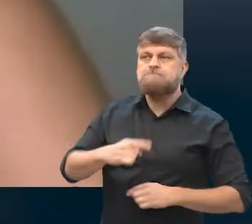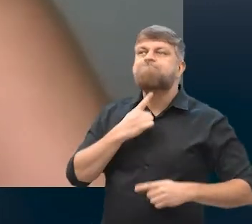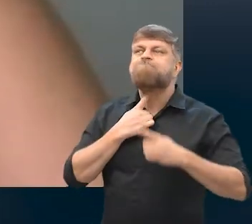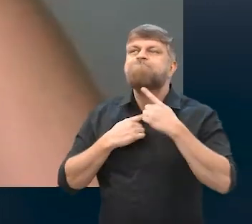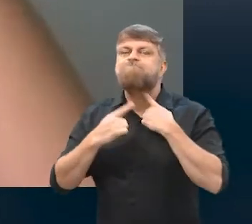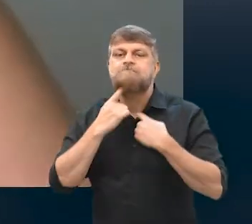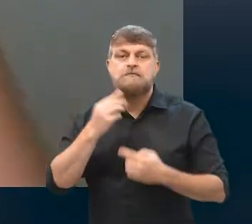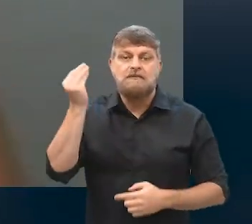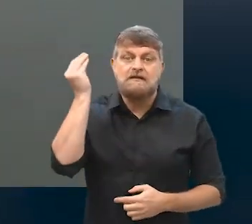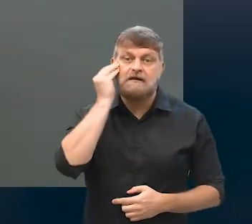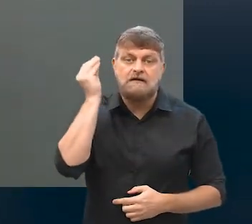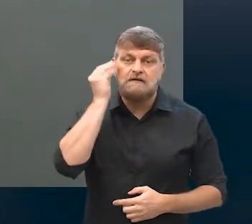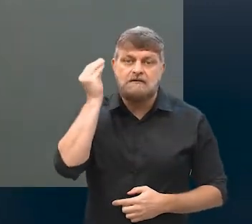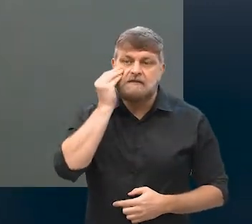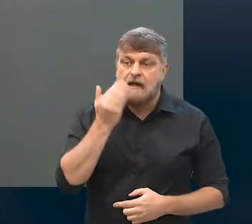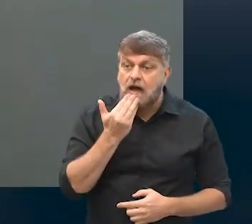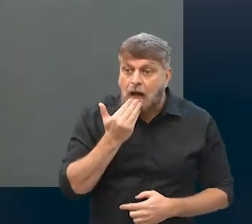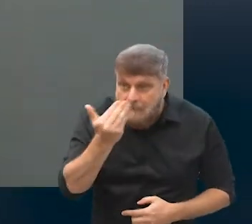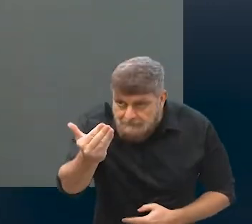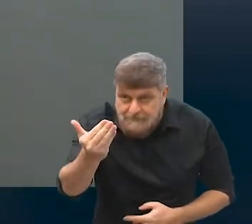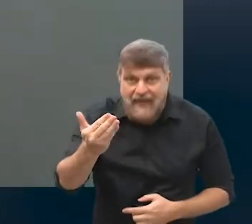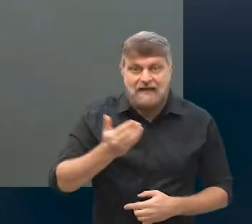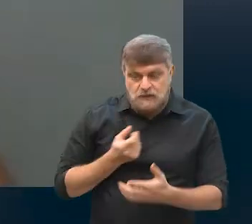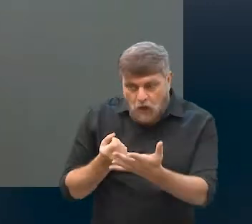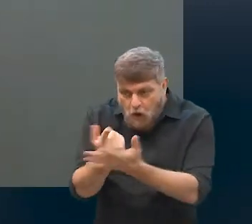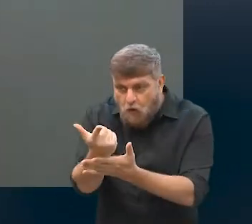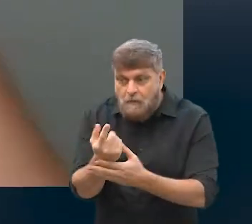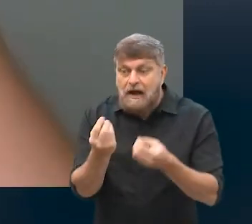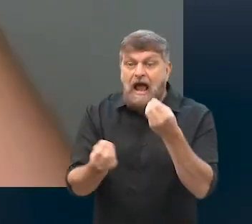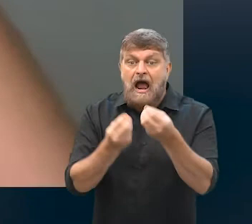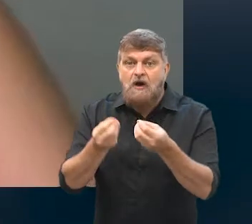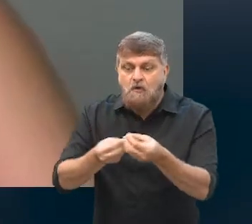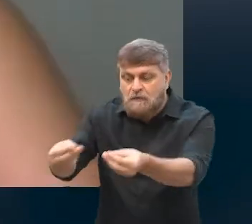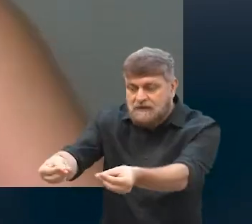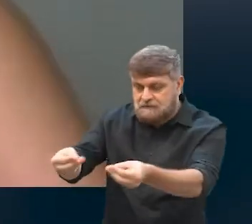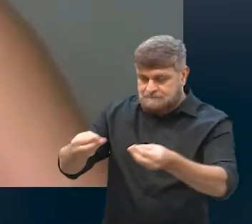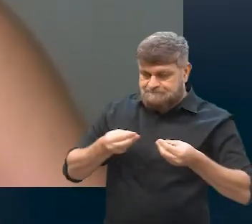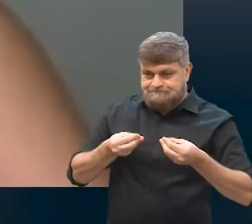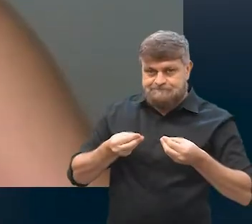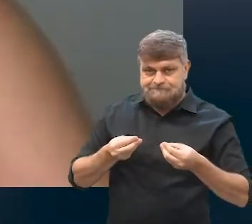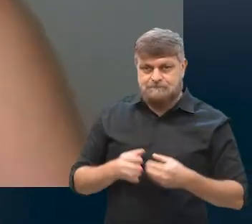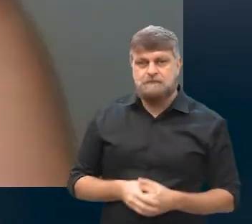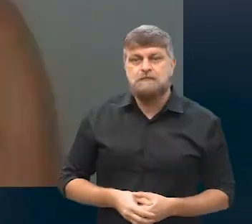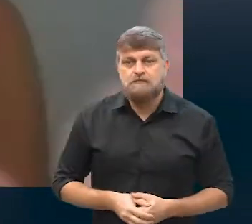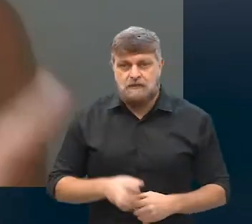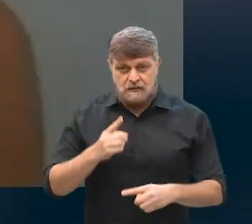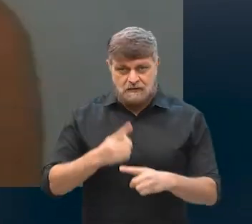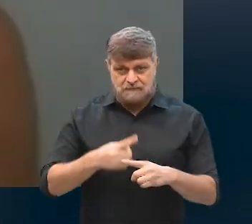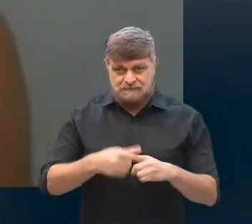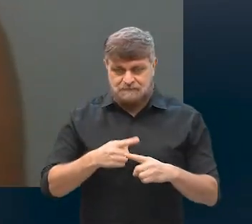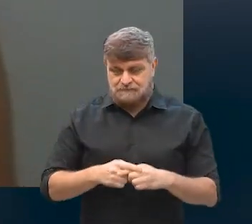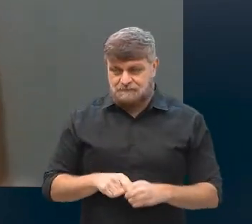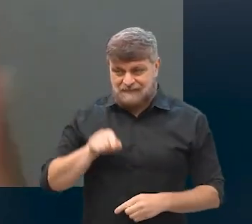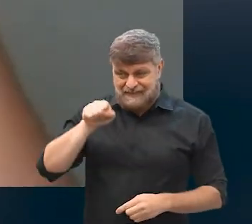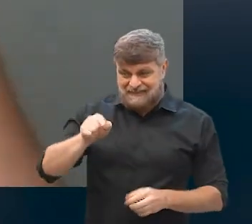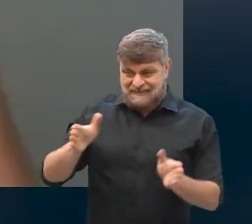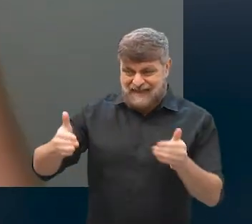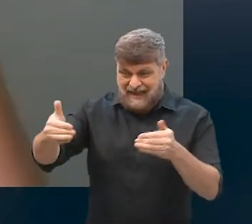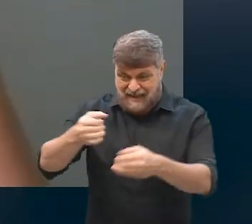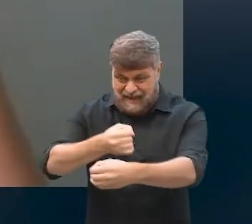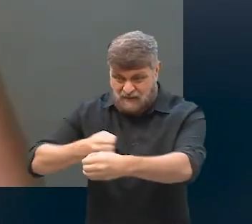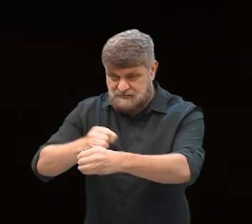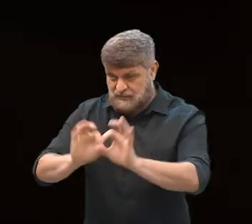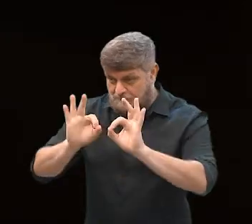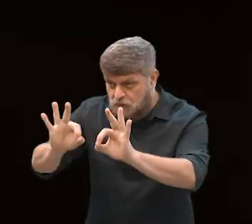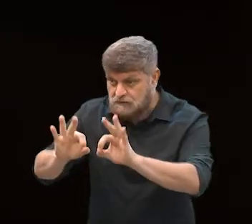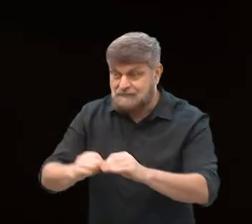fazer um teste de pedir a sua comida um dia, e ver como ela chega através do delivery. Porque às vezes, do jeito que ela sai da cozinha, ela não chega